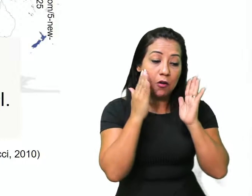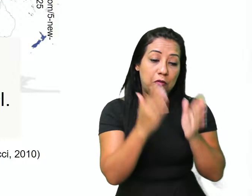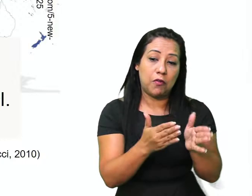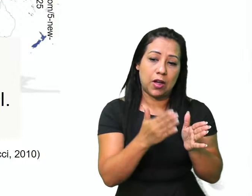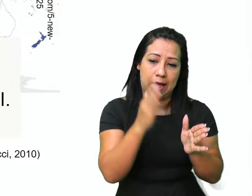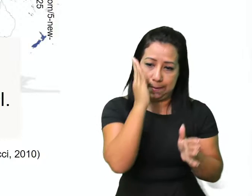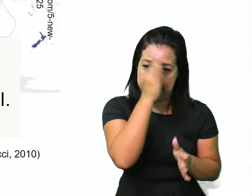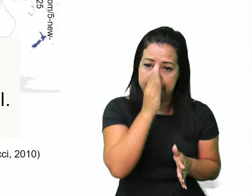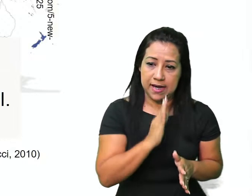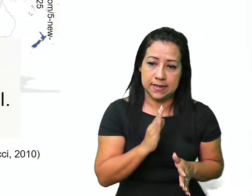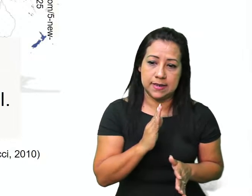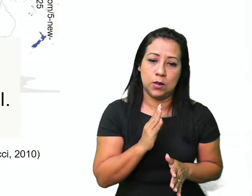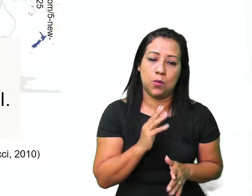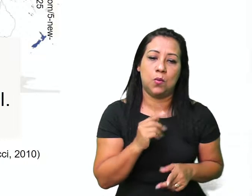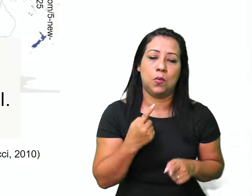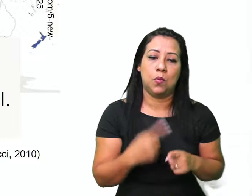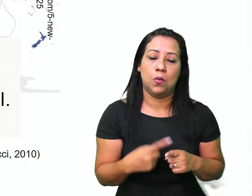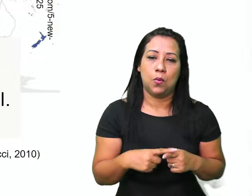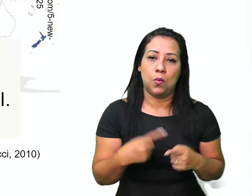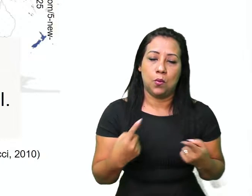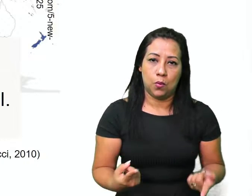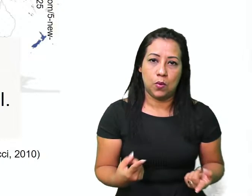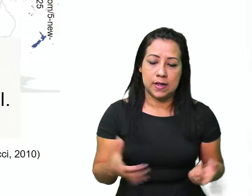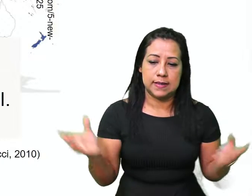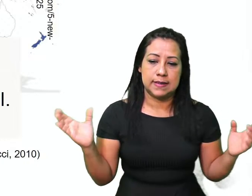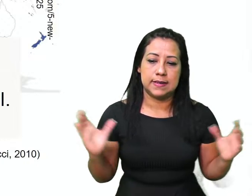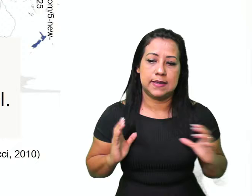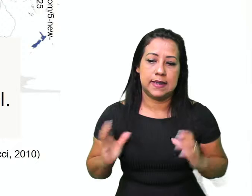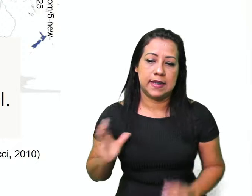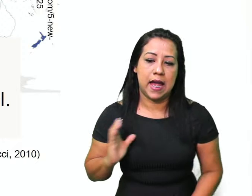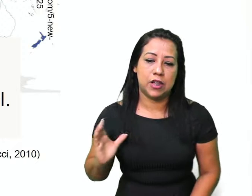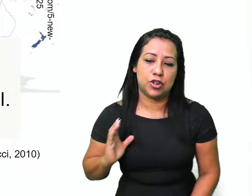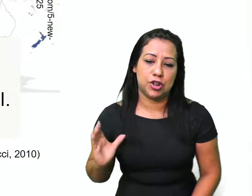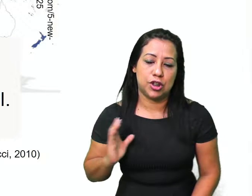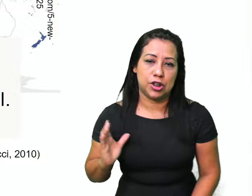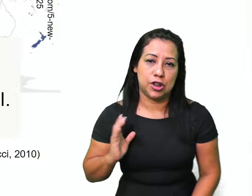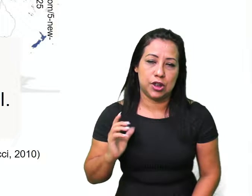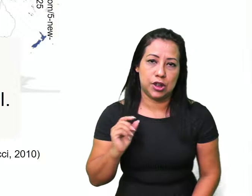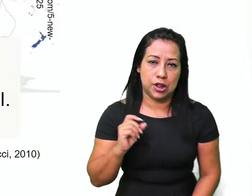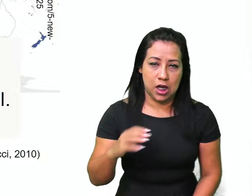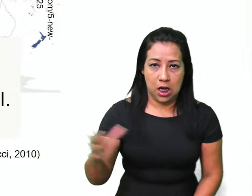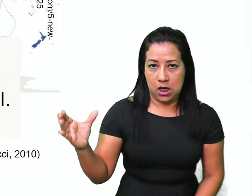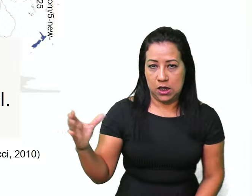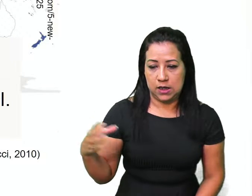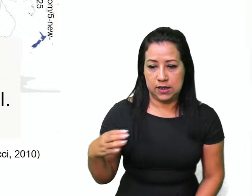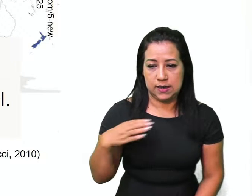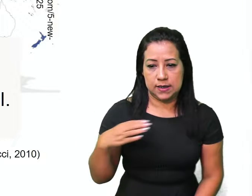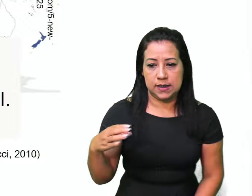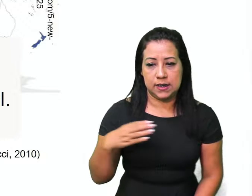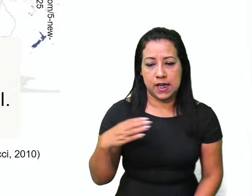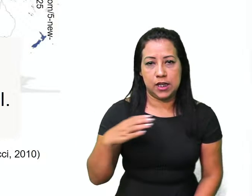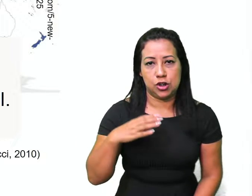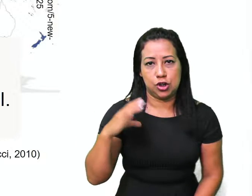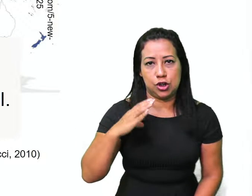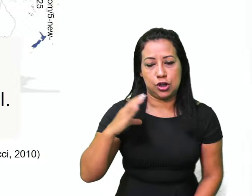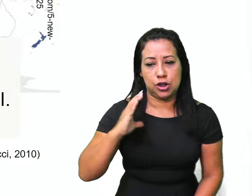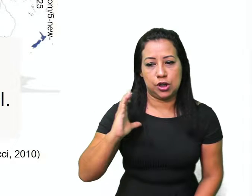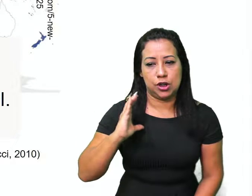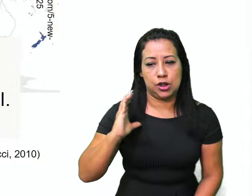Brasil, cidade é a sede do município, fica bem